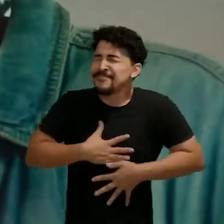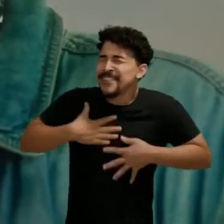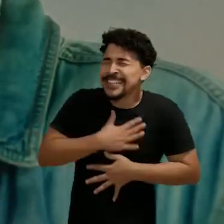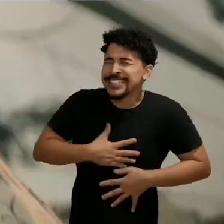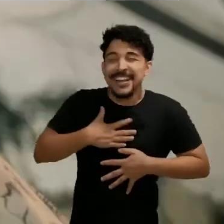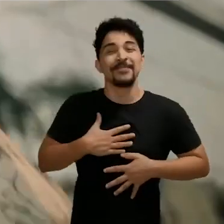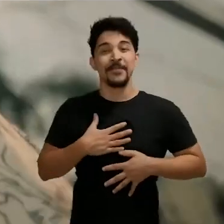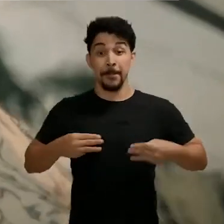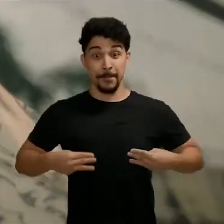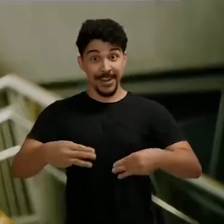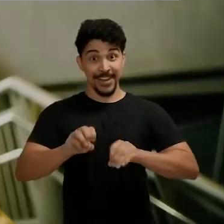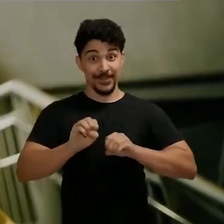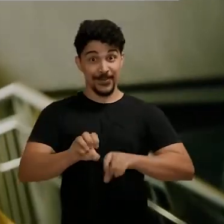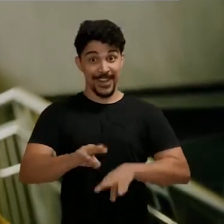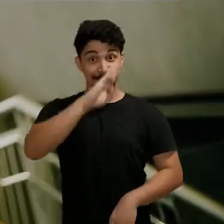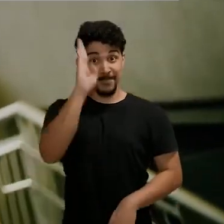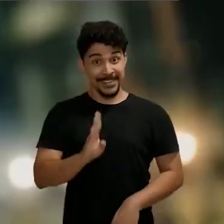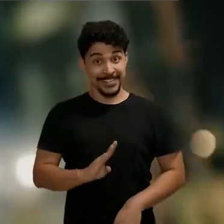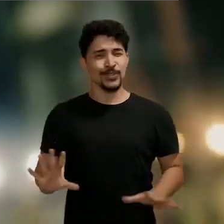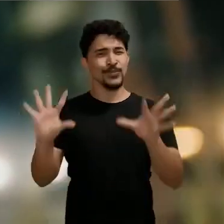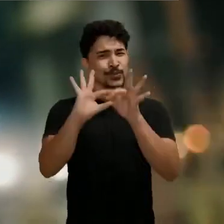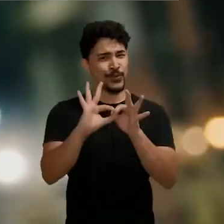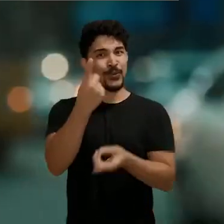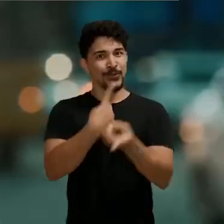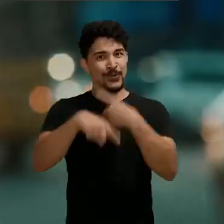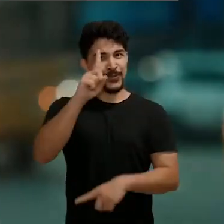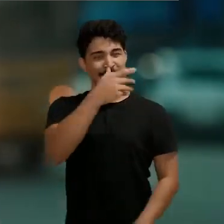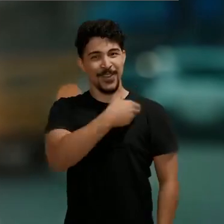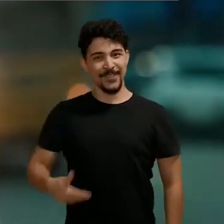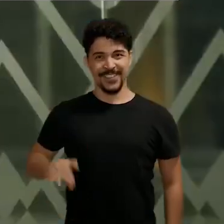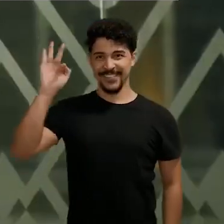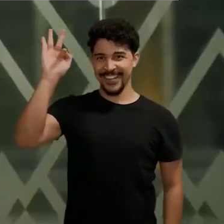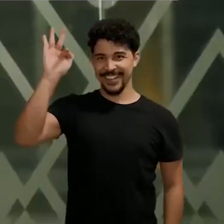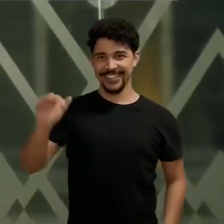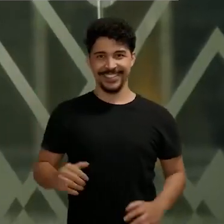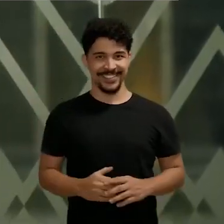feliz. Ministério da Educação. Brasil. União e Reconstrução. Governo Federal.